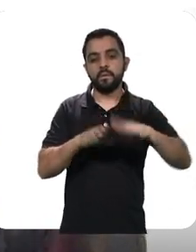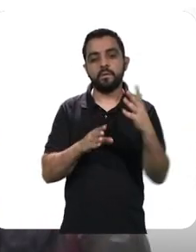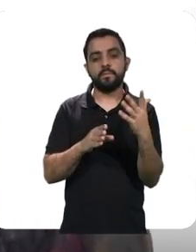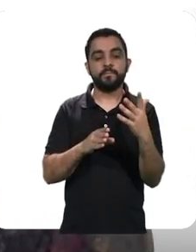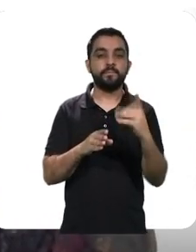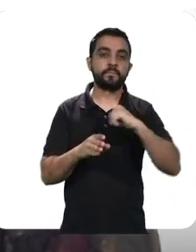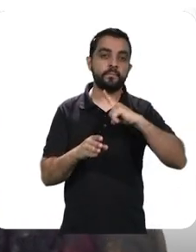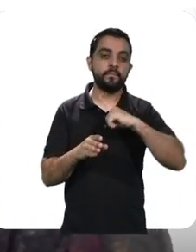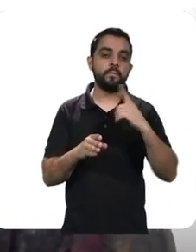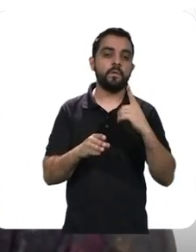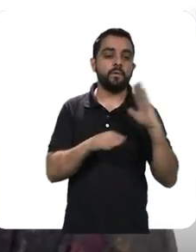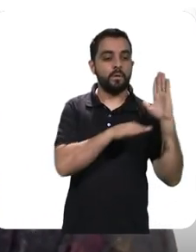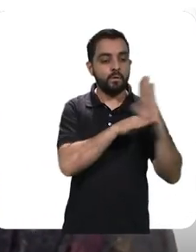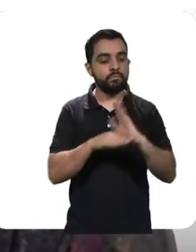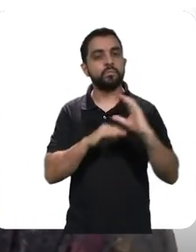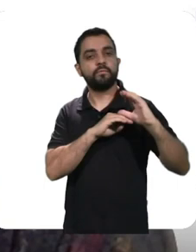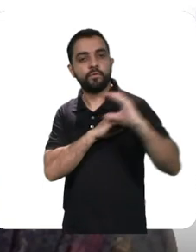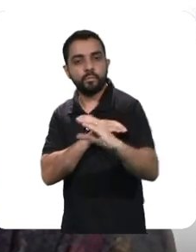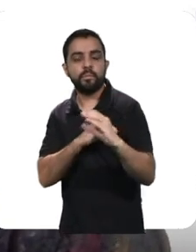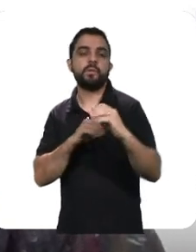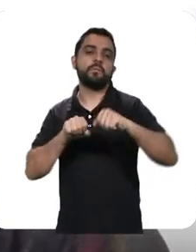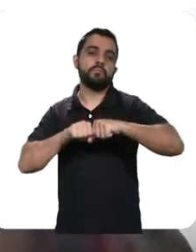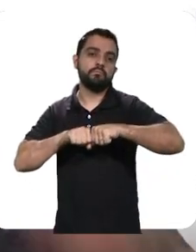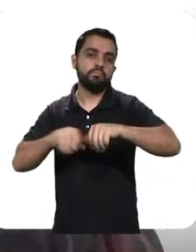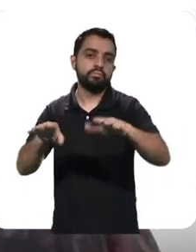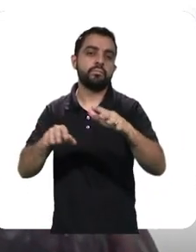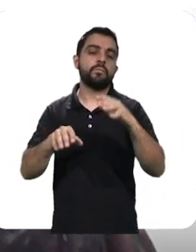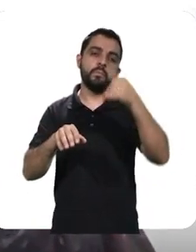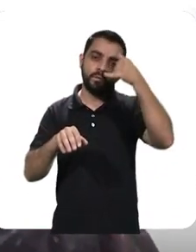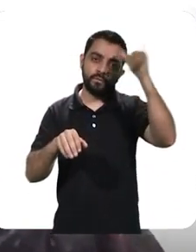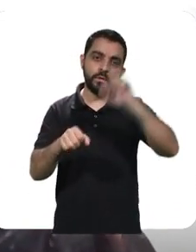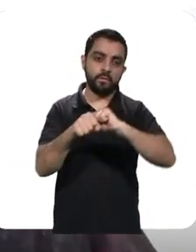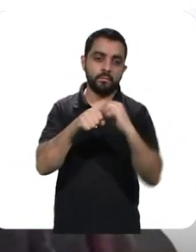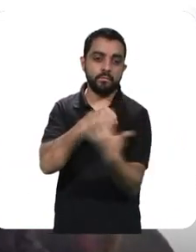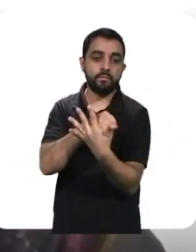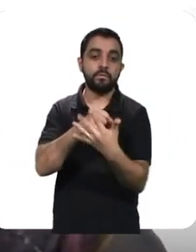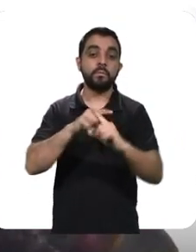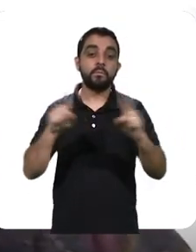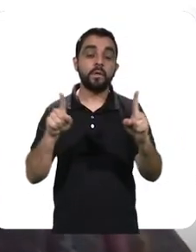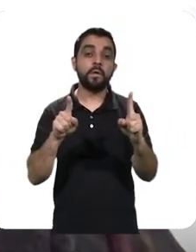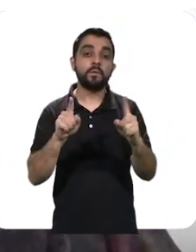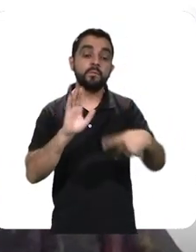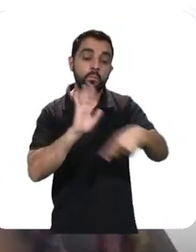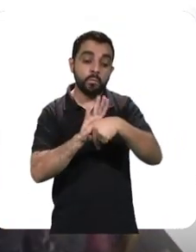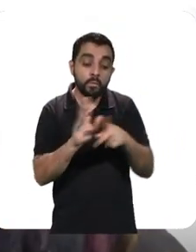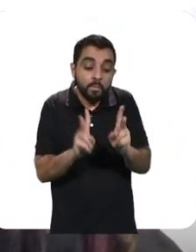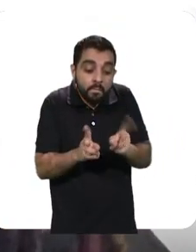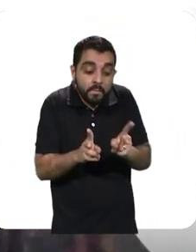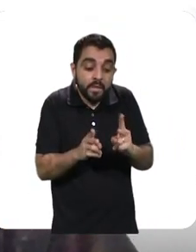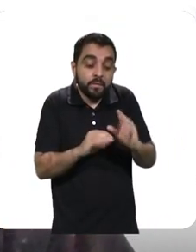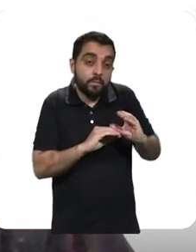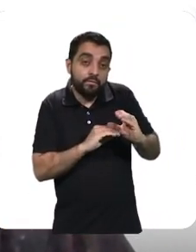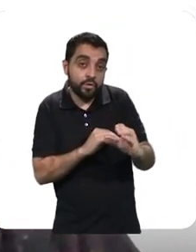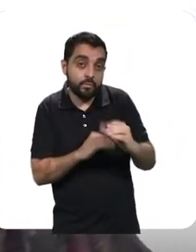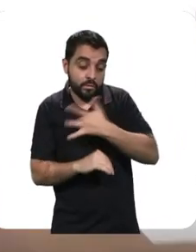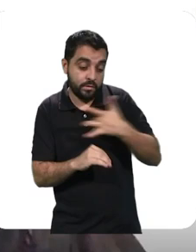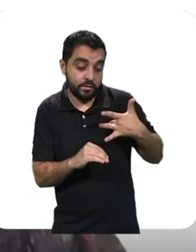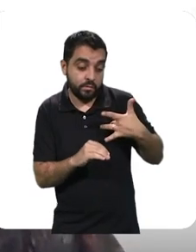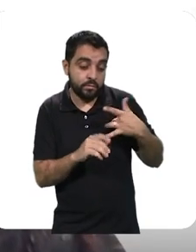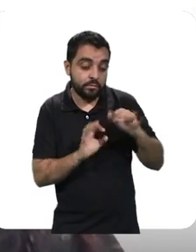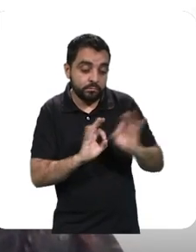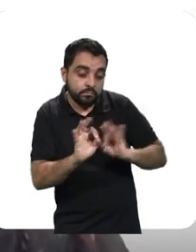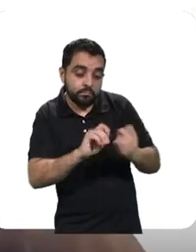incremento que o Ministério da Saúde teve no combate do Covid, uma boa parte foi de realocação dentro da própria pasta